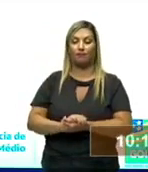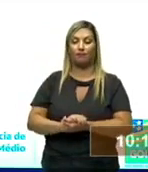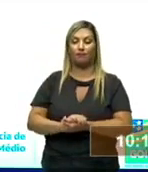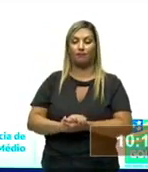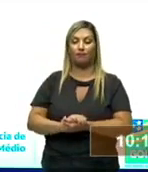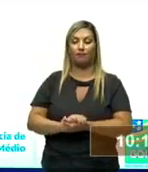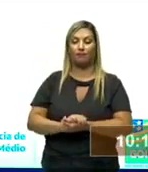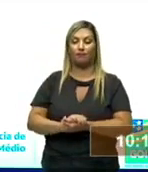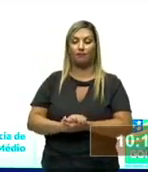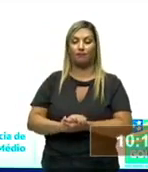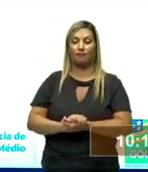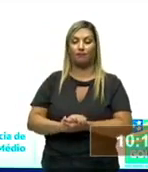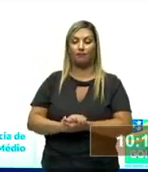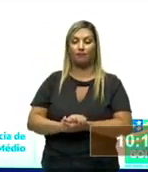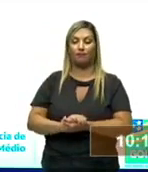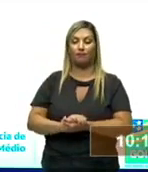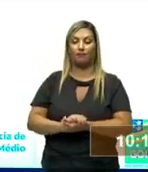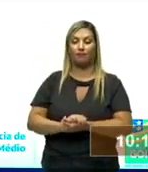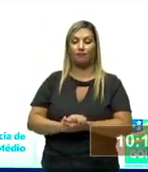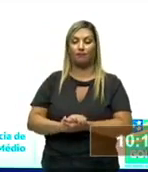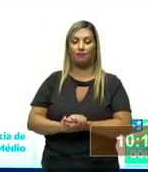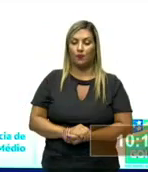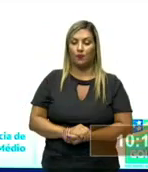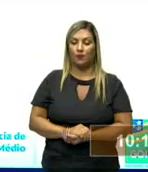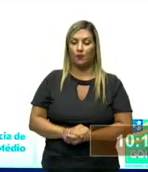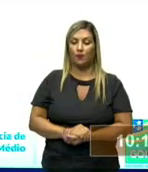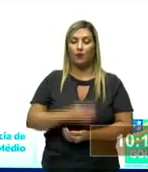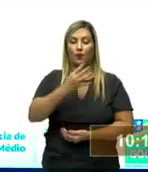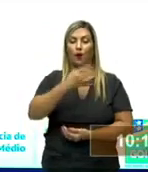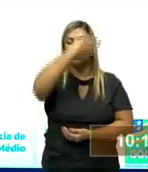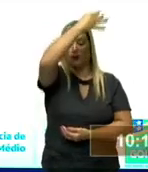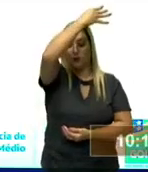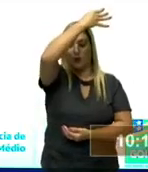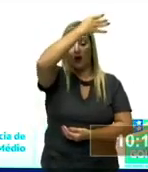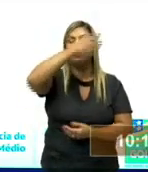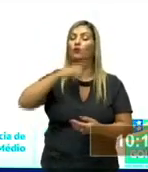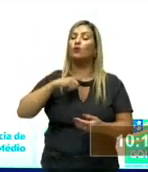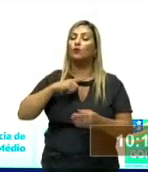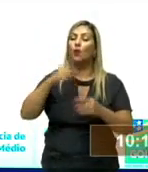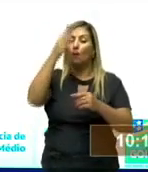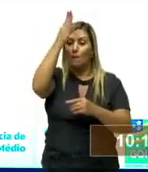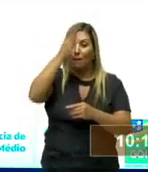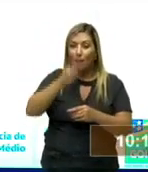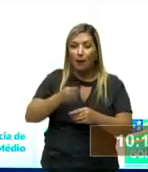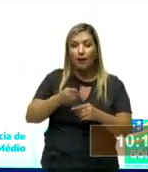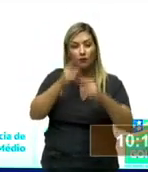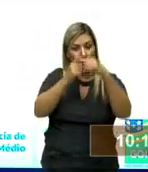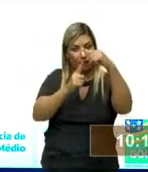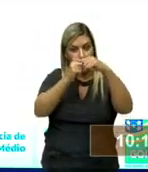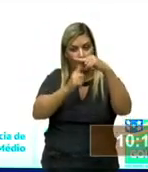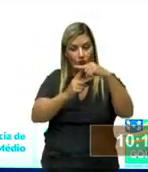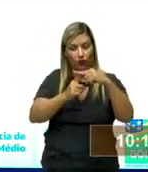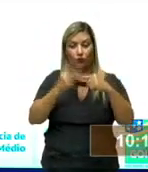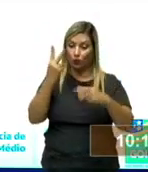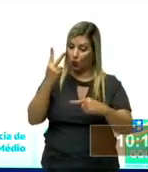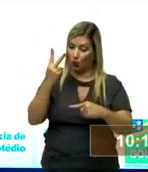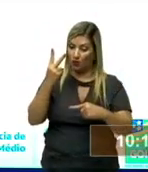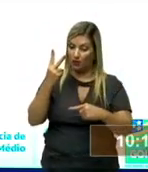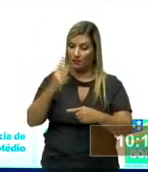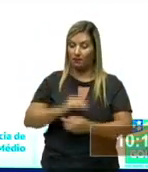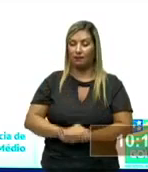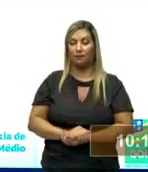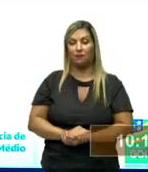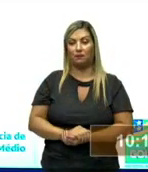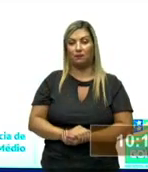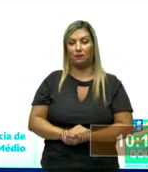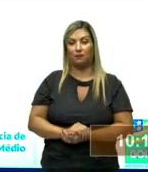boa aqui ó tá ao meio a altura de um triângulo equilátero parte desse lado ao meio então aqui vale dois pode ficar